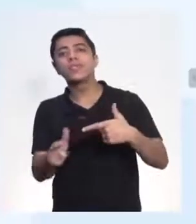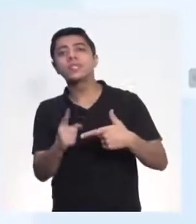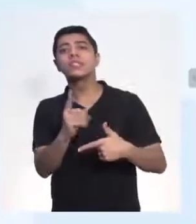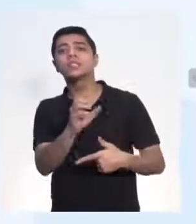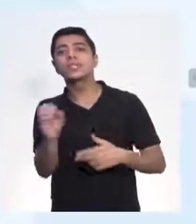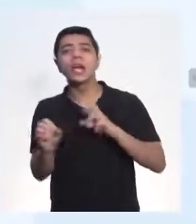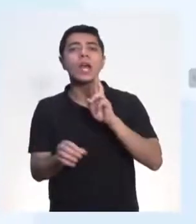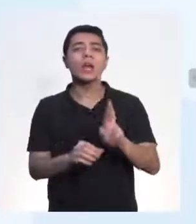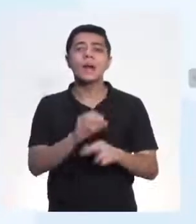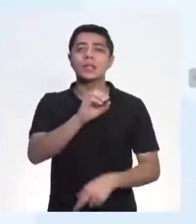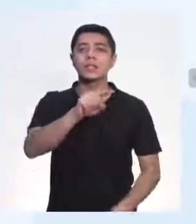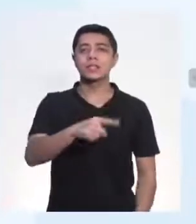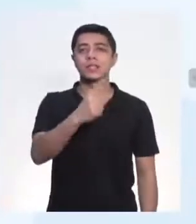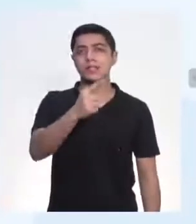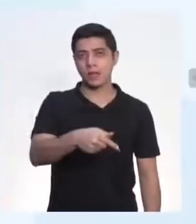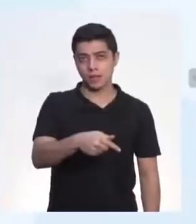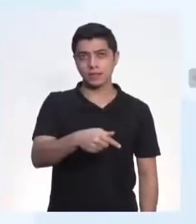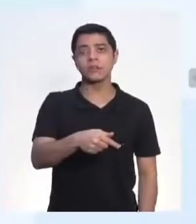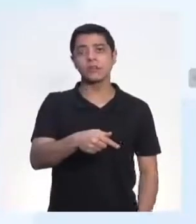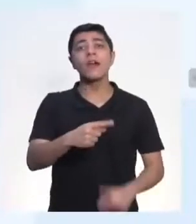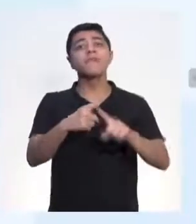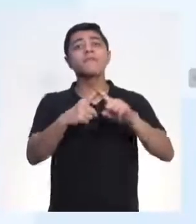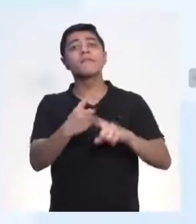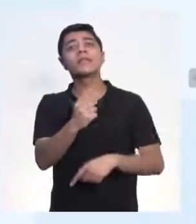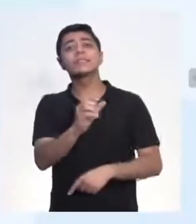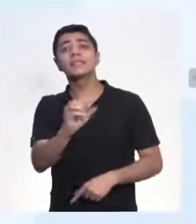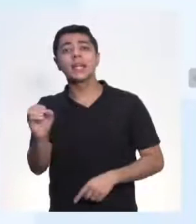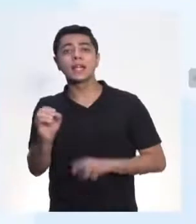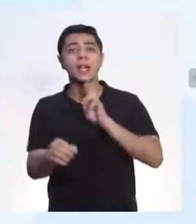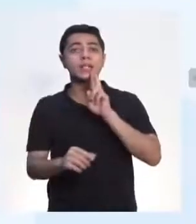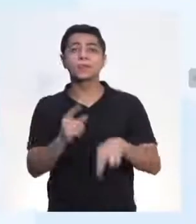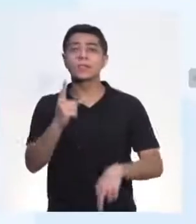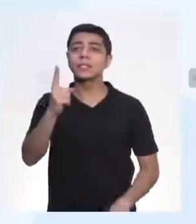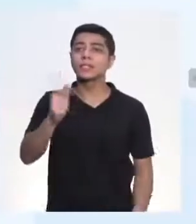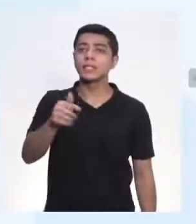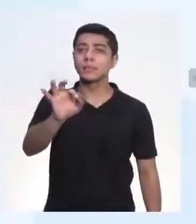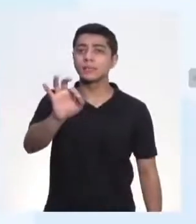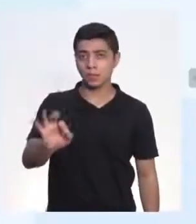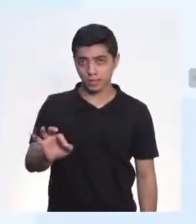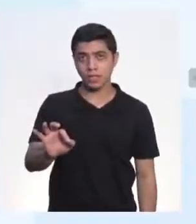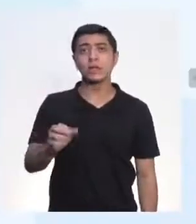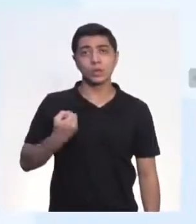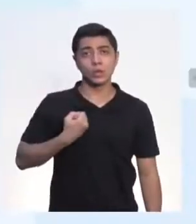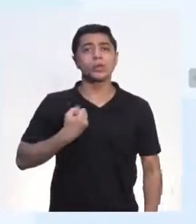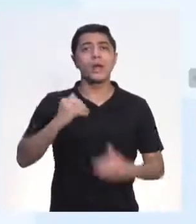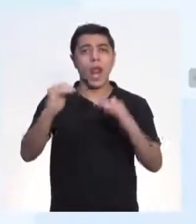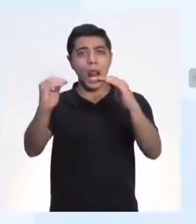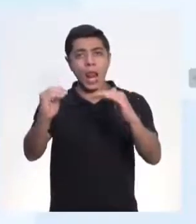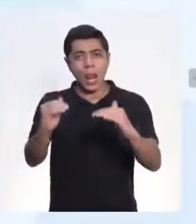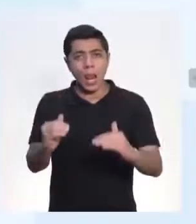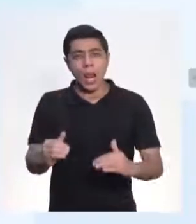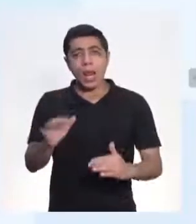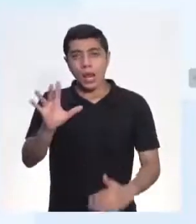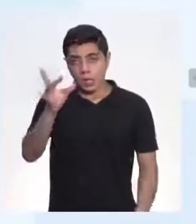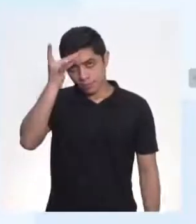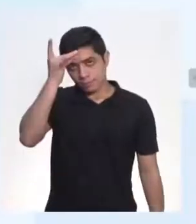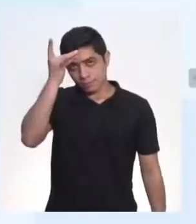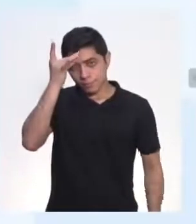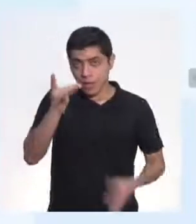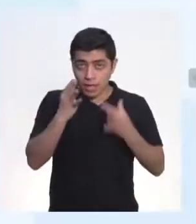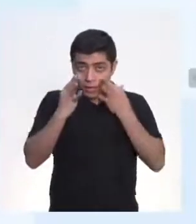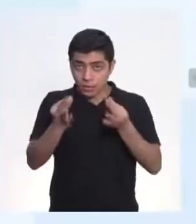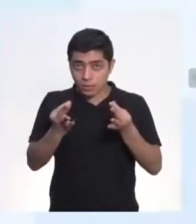centésimos. Multiplicando por 100, 17%. Guardem esses valores que nós vamos falar sobre um